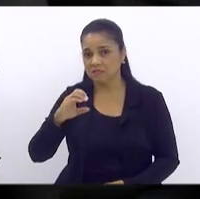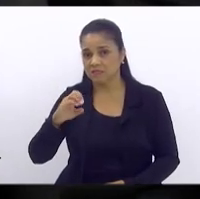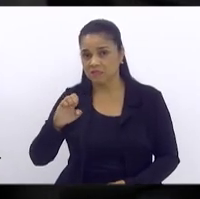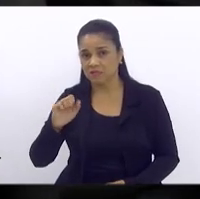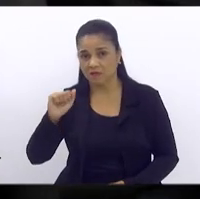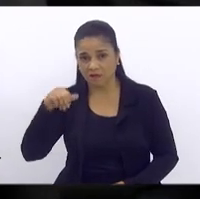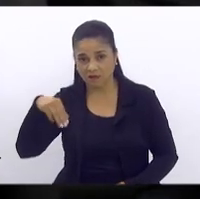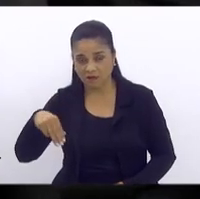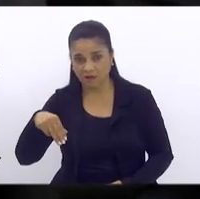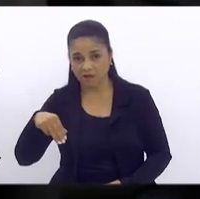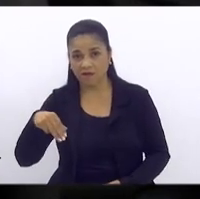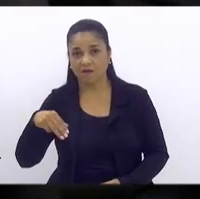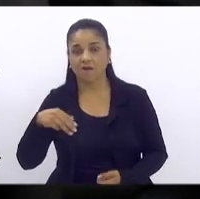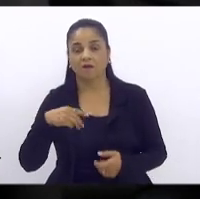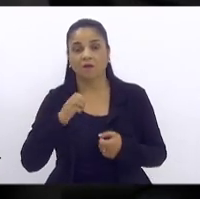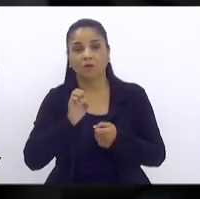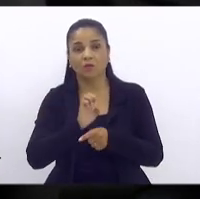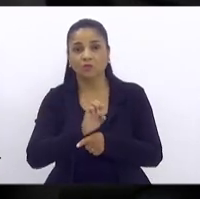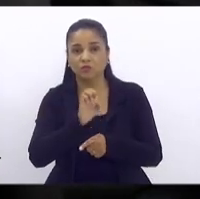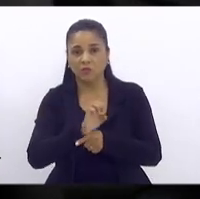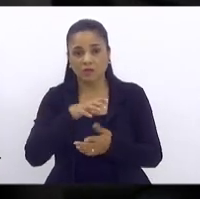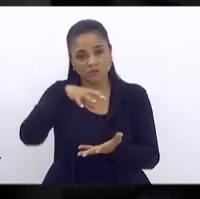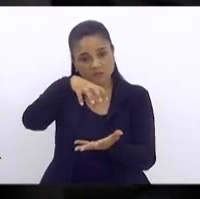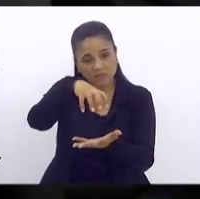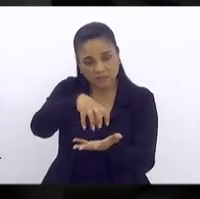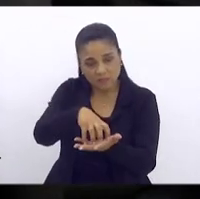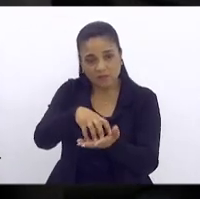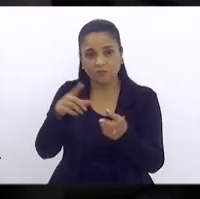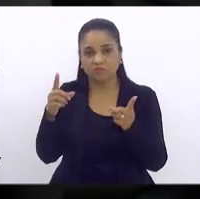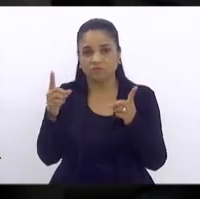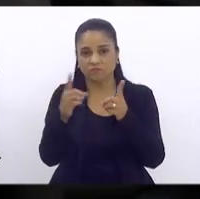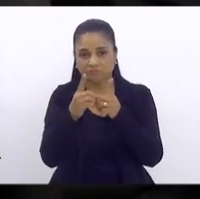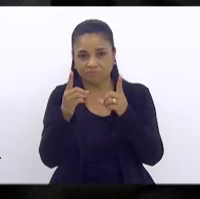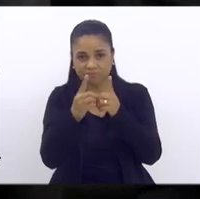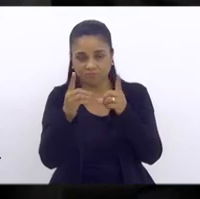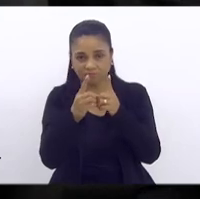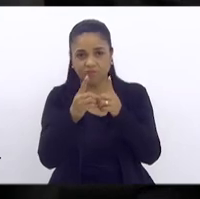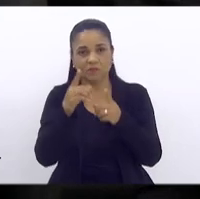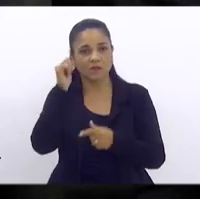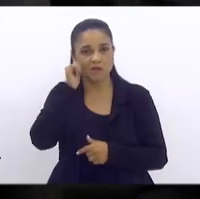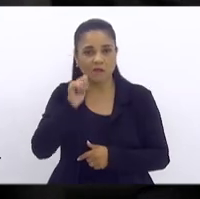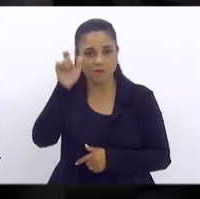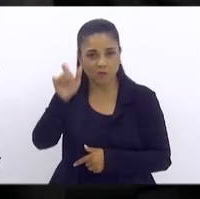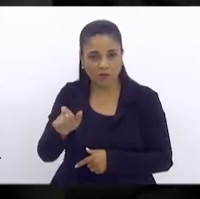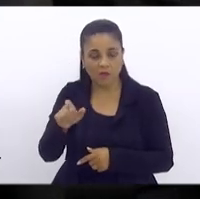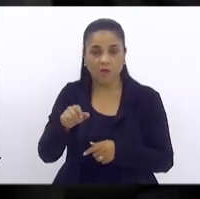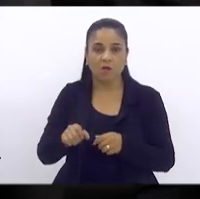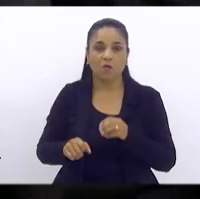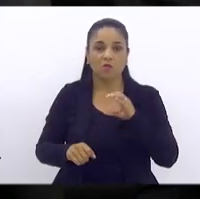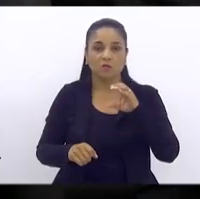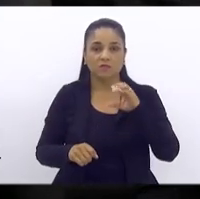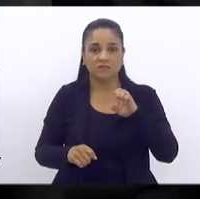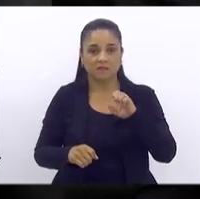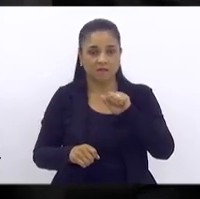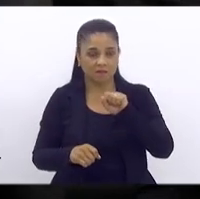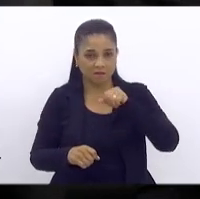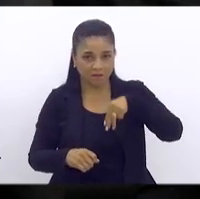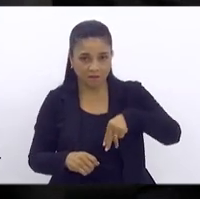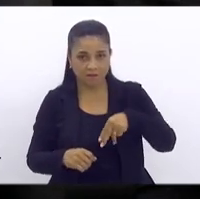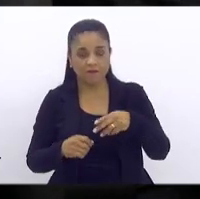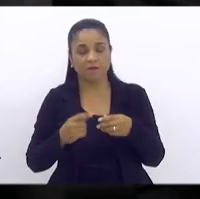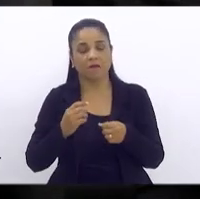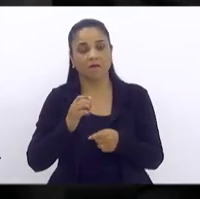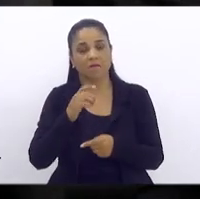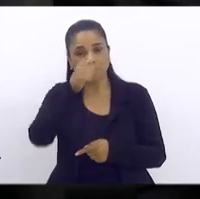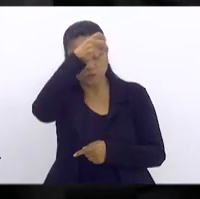CIAN, que é do Estado, né, Centro Integrado de Atendimento à Mulher, ou o CIAN, que é administrado pela municipalidade. Então, fazer